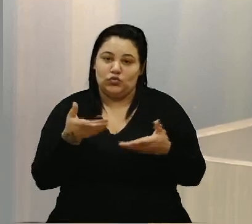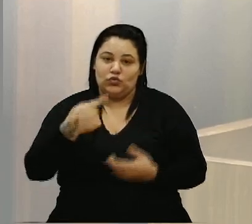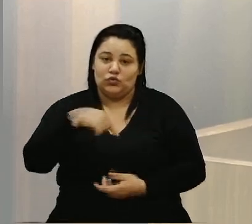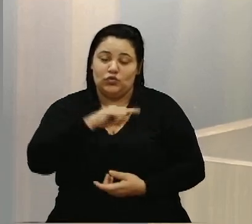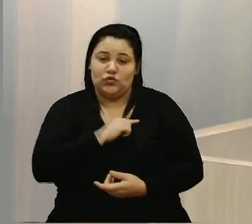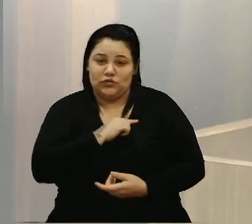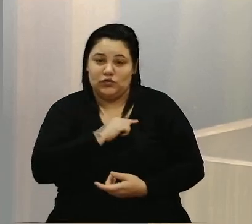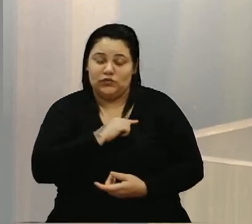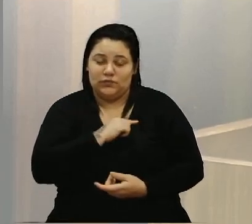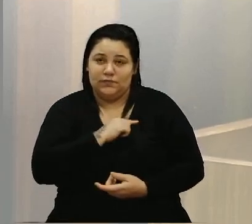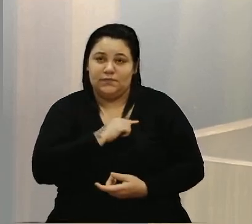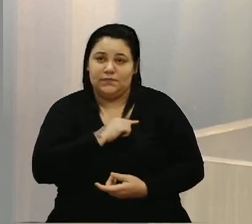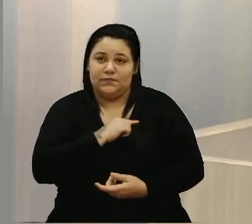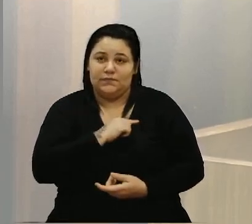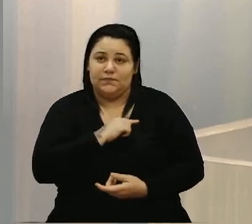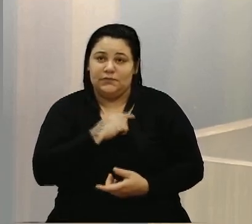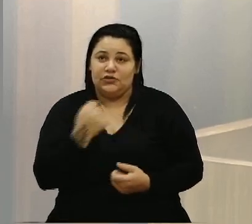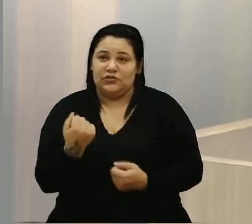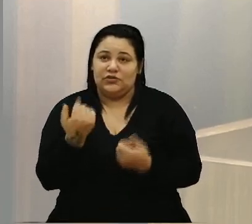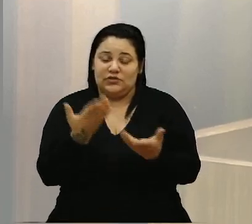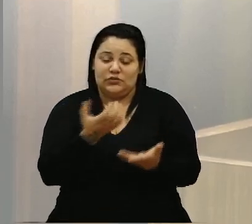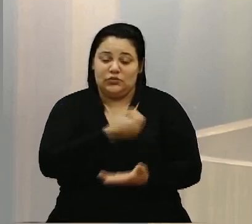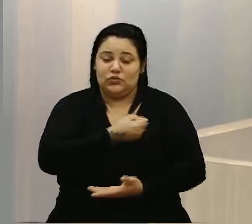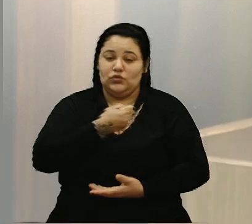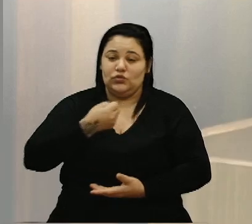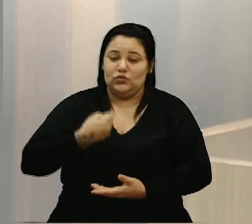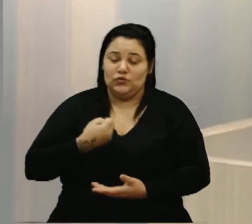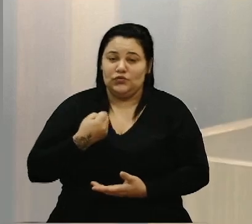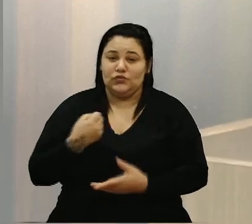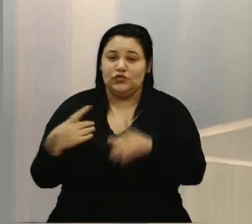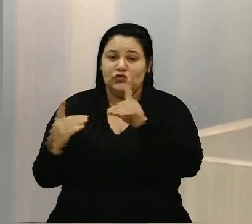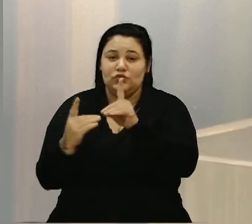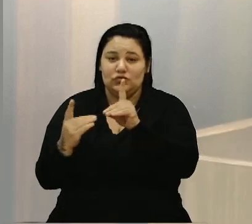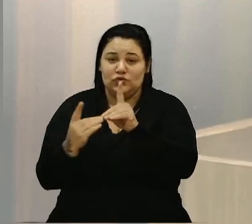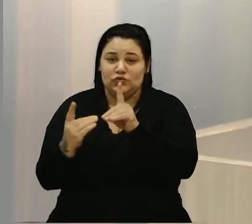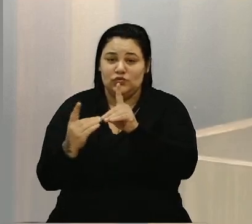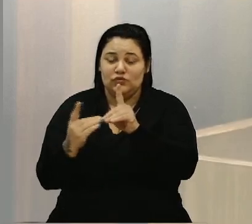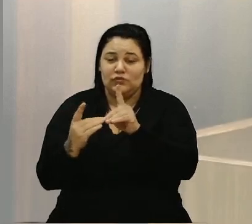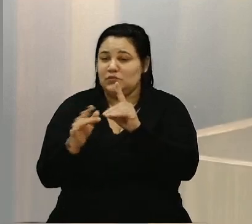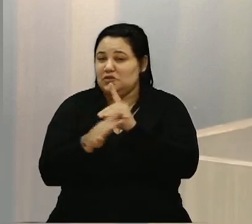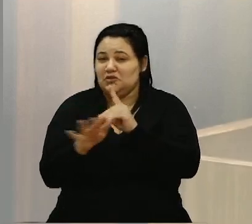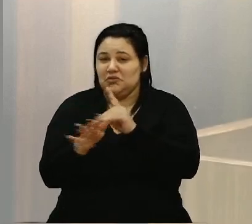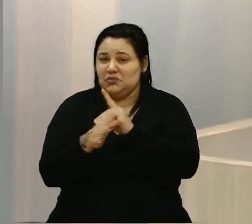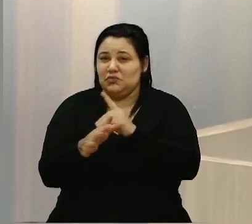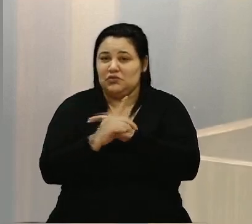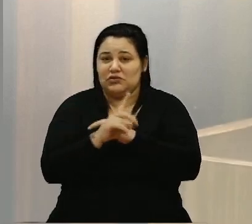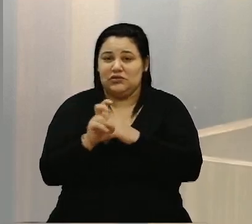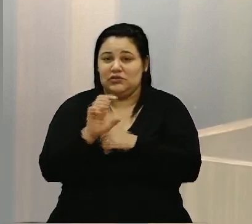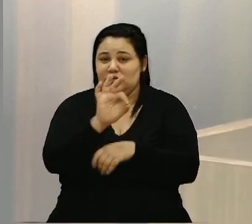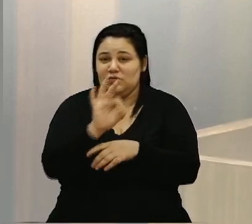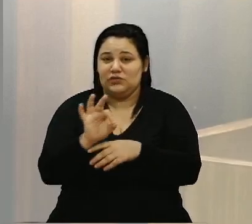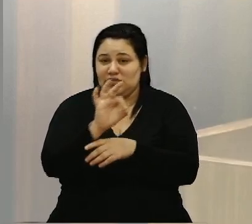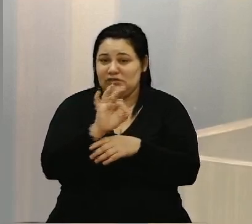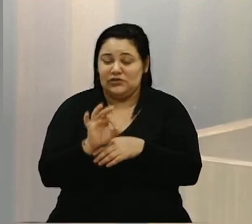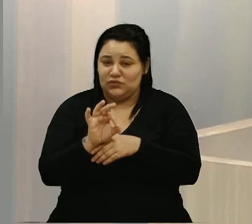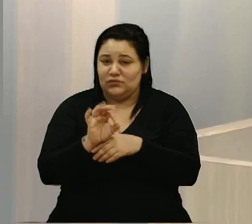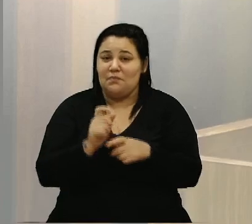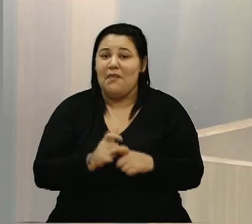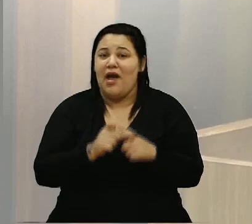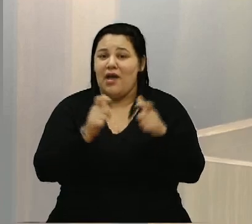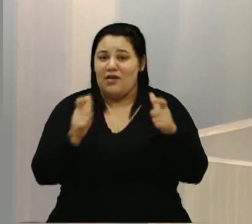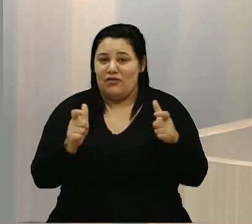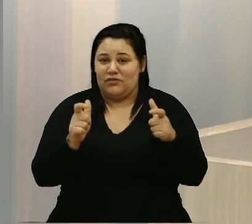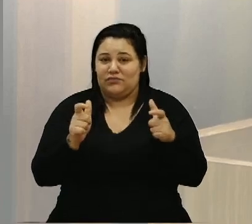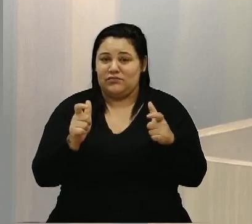presta oferta um número de consultas que ele é aproximadamente 15% maior a